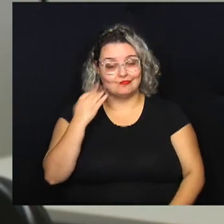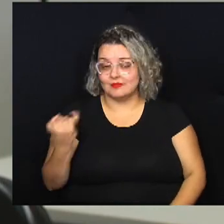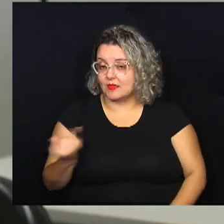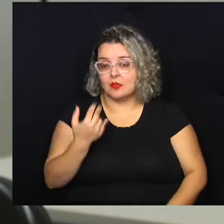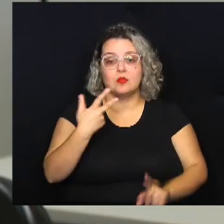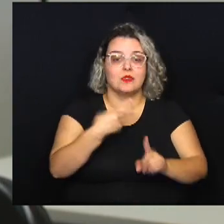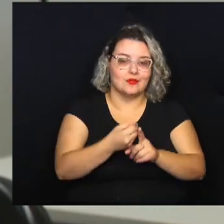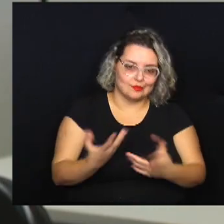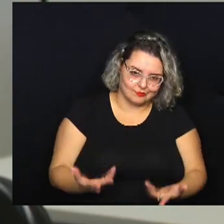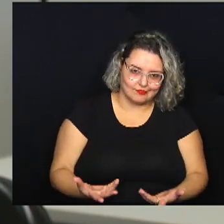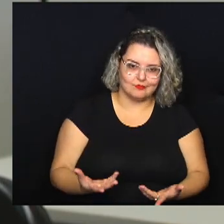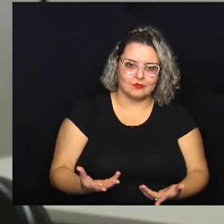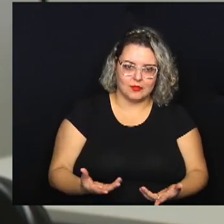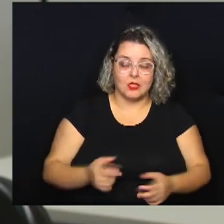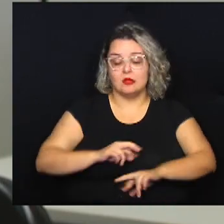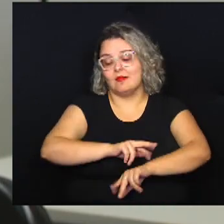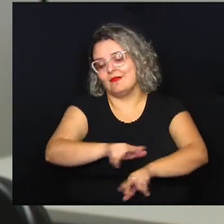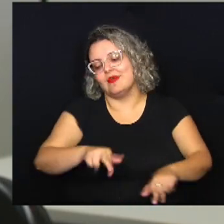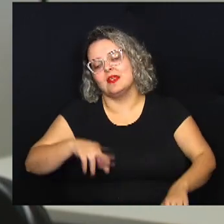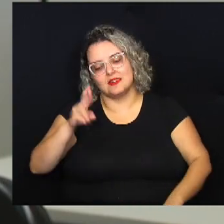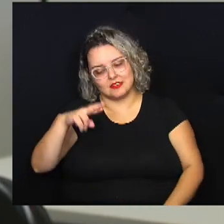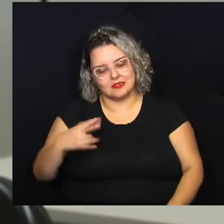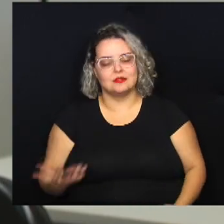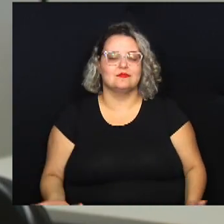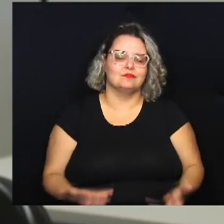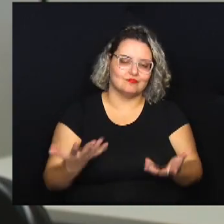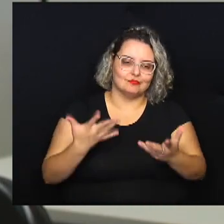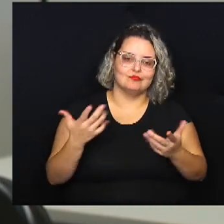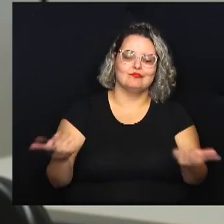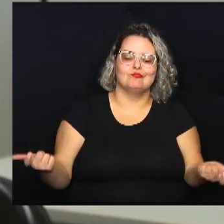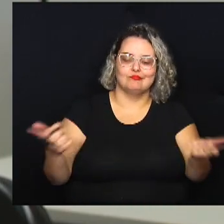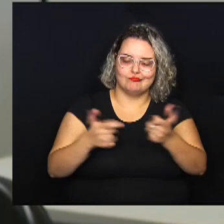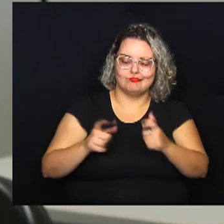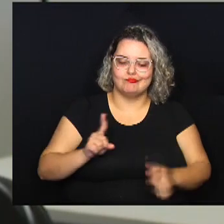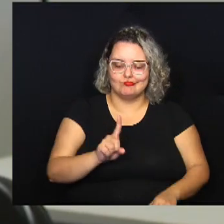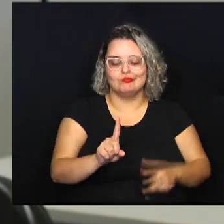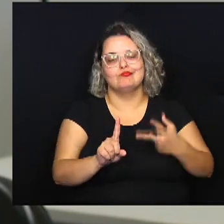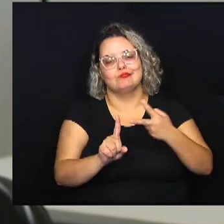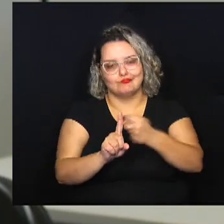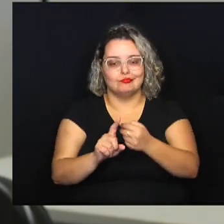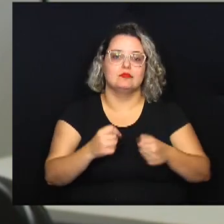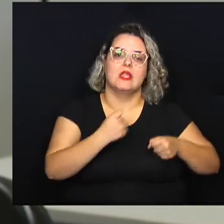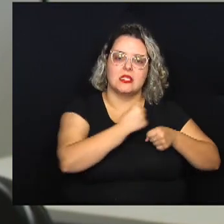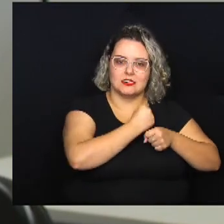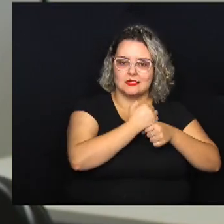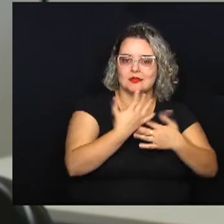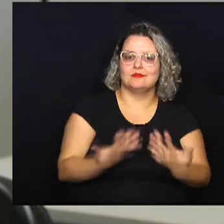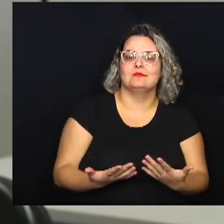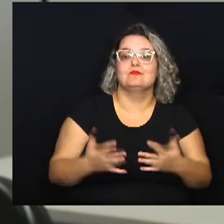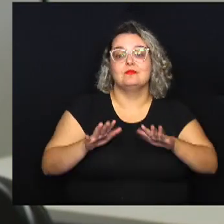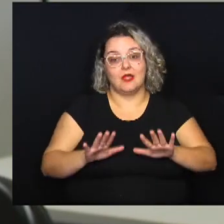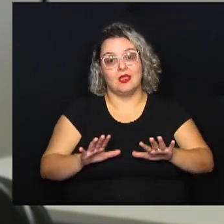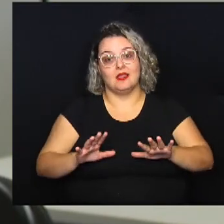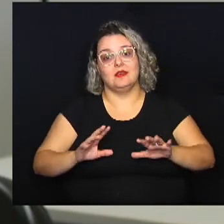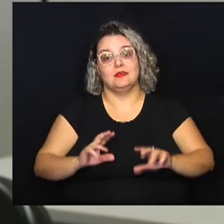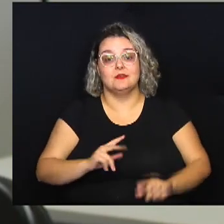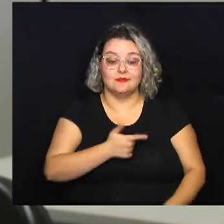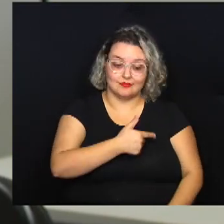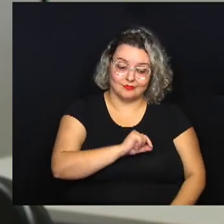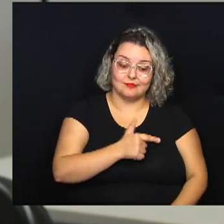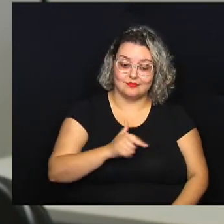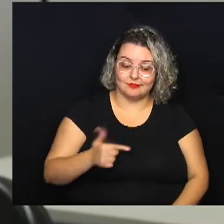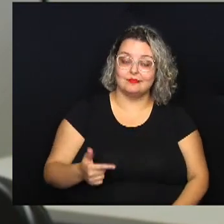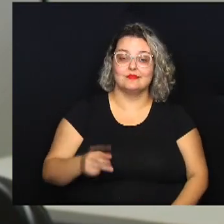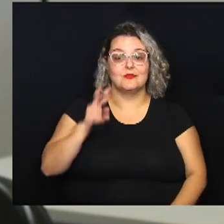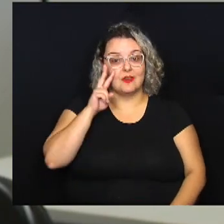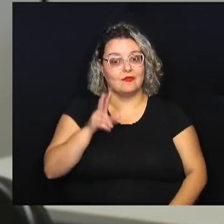da vacina. Então, esses diversos fatores contribuíram para as quedas vacinais nos últimos anos, mas reforçando que em 2022 já vimos